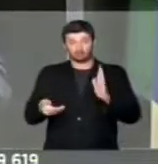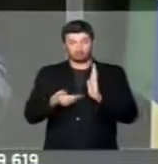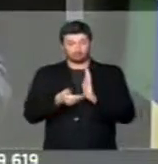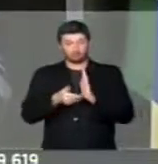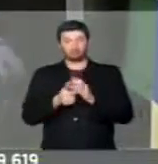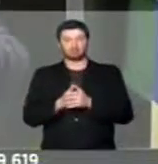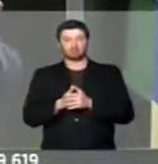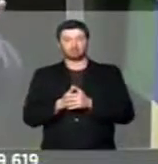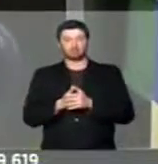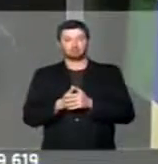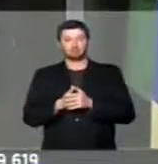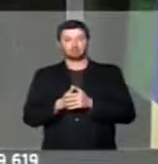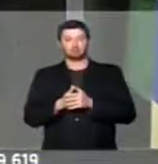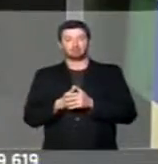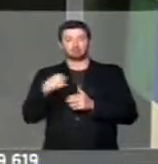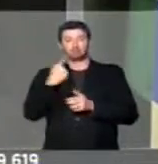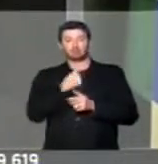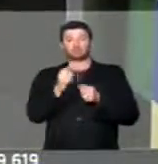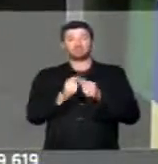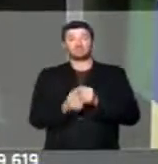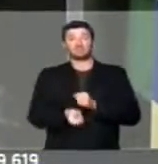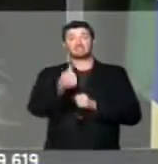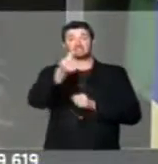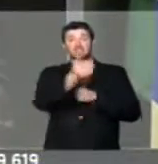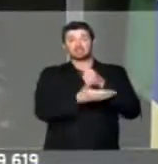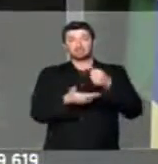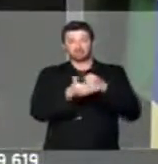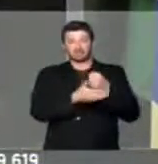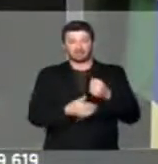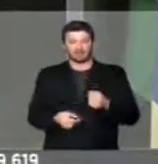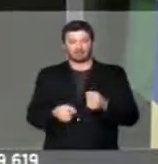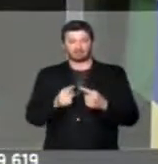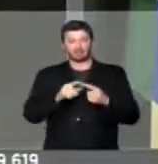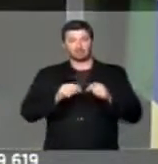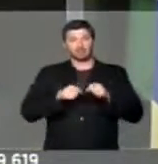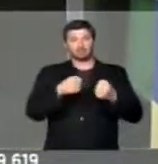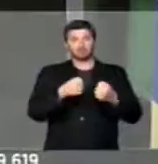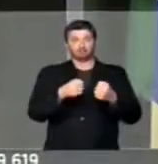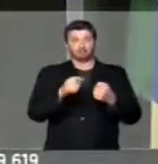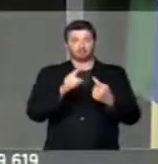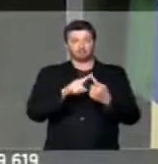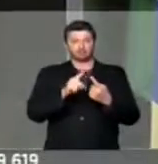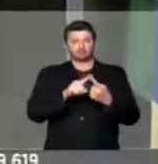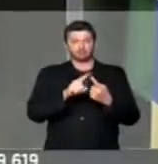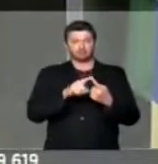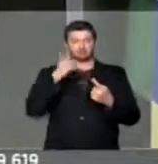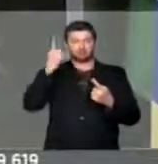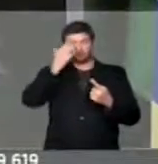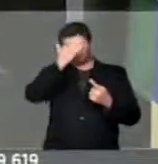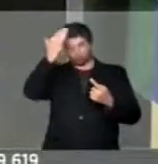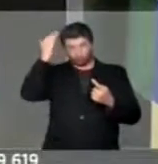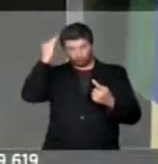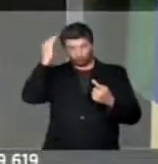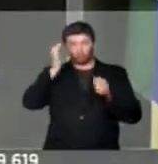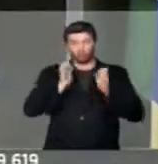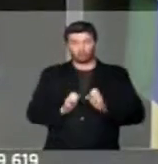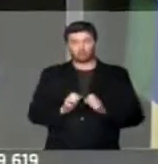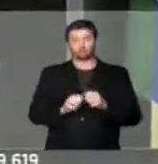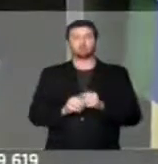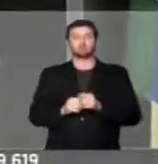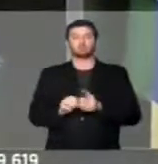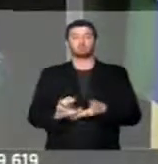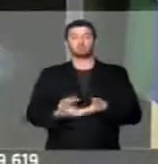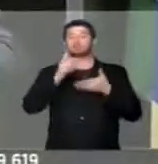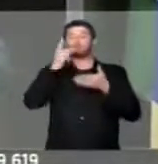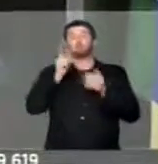câmara não vou te colocar seis pilares os defensores do detalhe o ano do coelho no conselho de ética